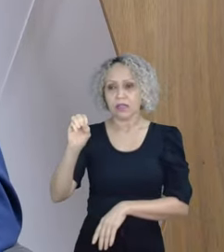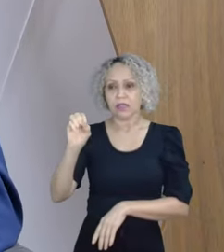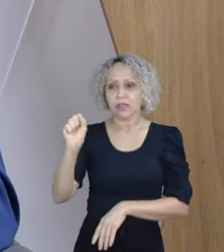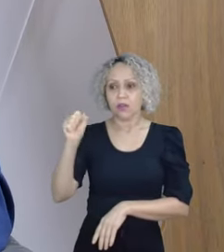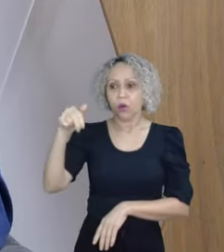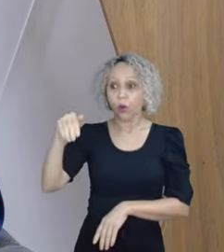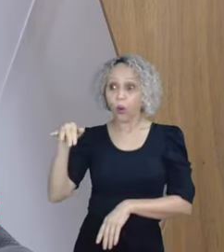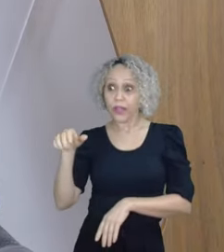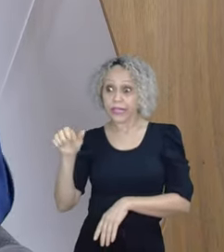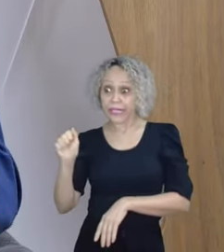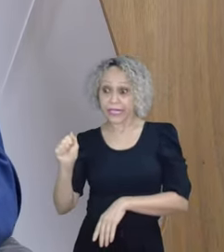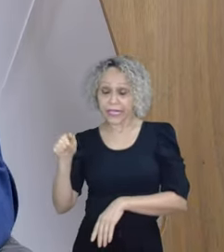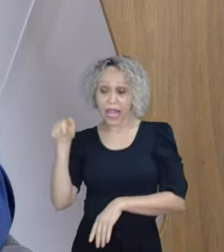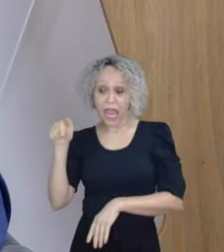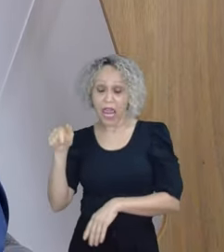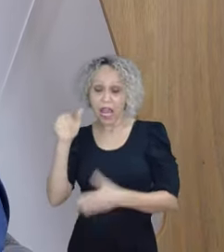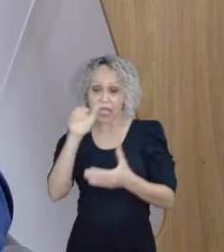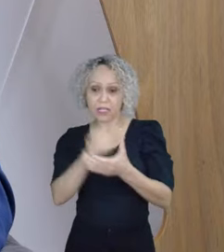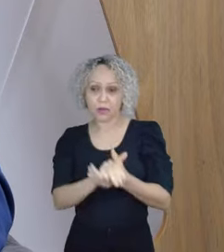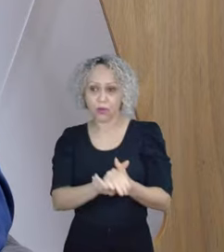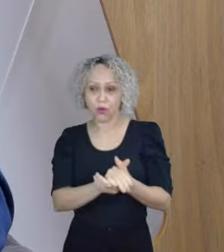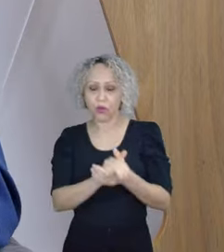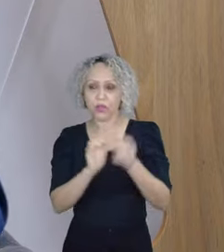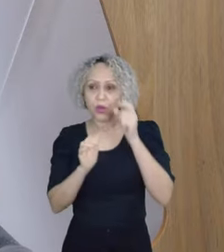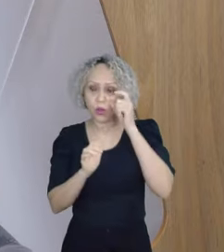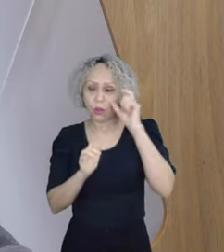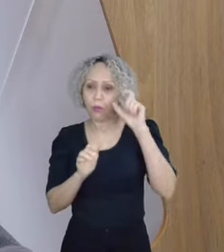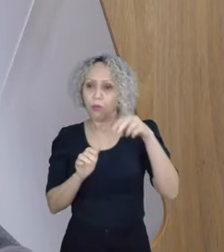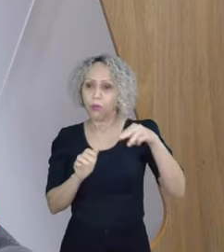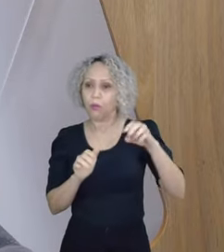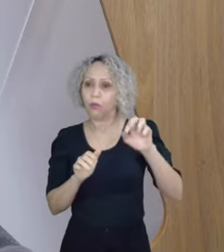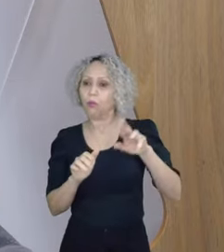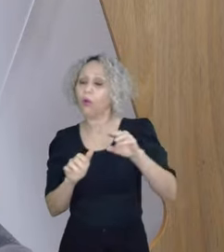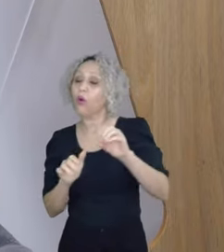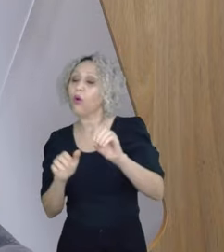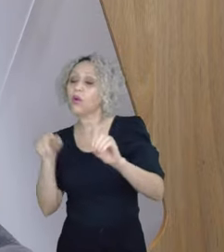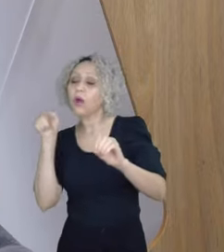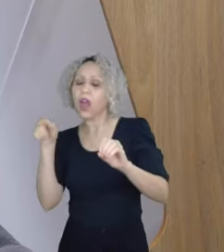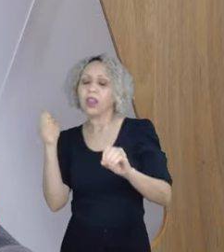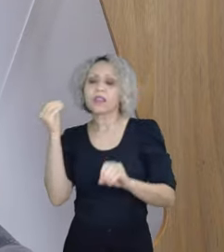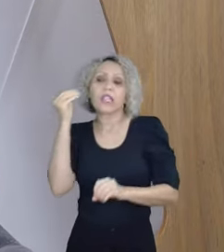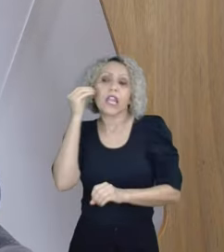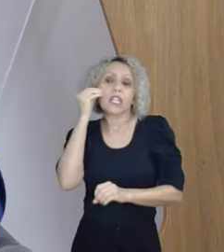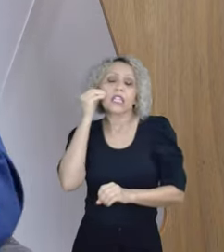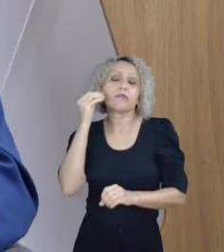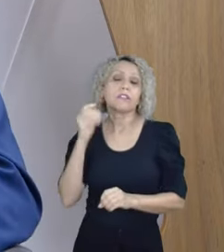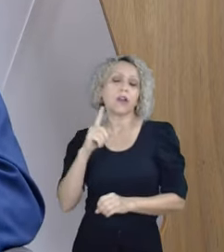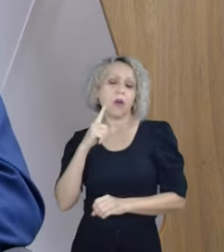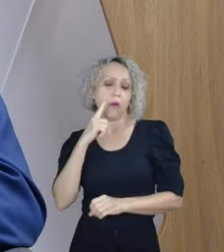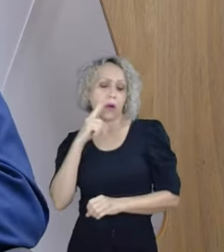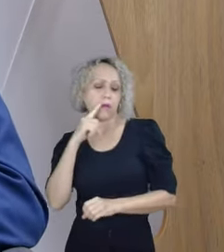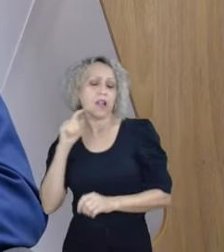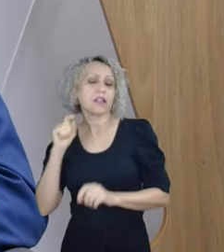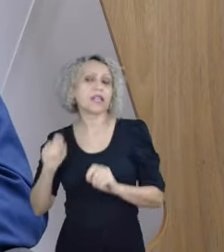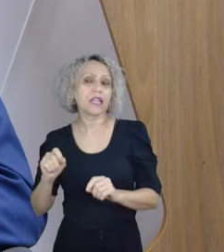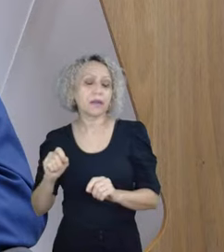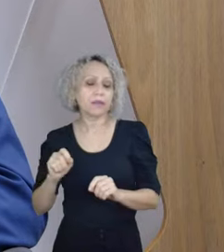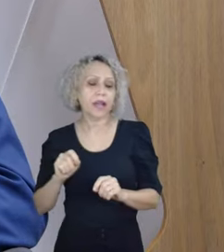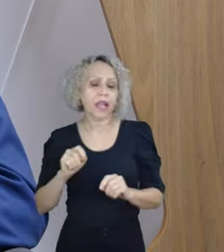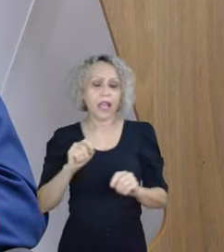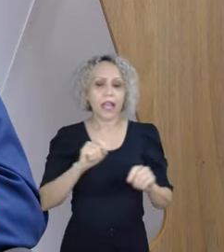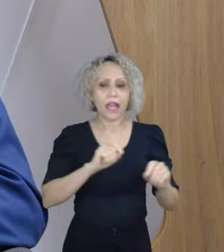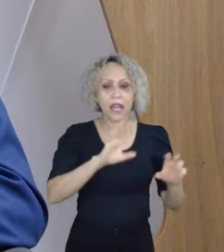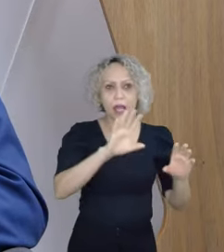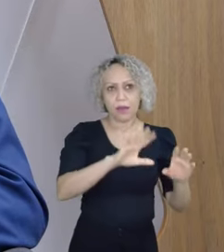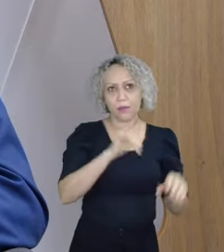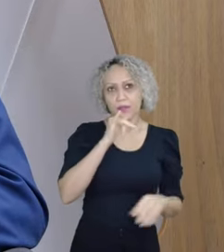é iminente, é certa, pelo acúmulo de provas que tem, e estão tentando fazer uma fraude para ela poder disputar uma eleição suplementar